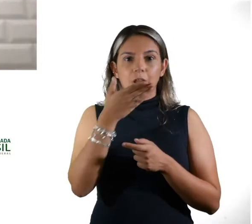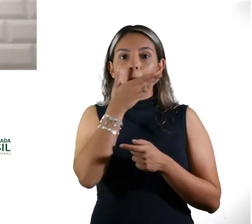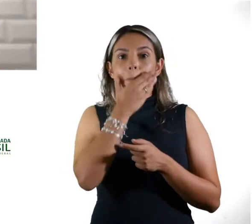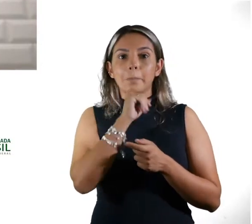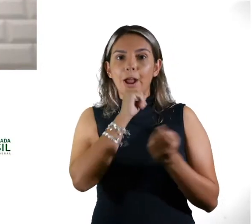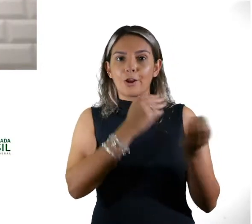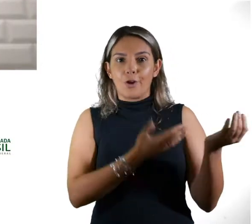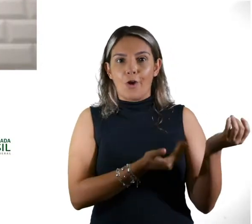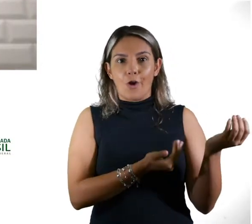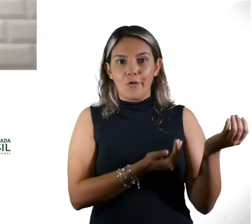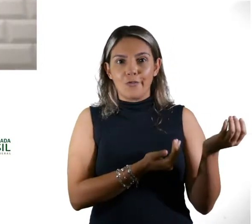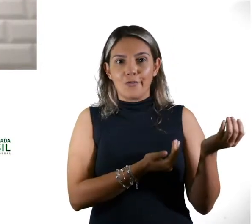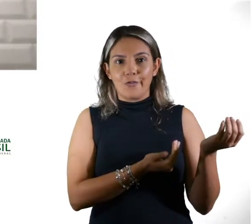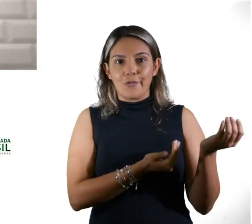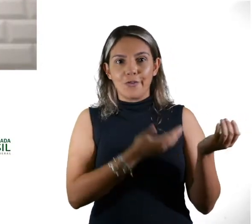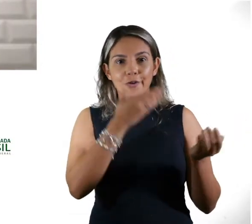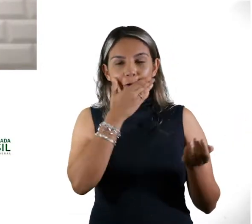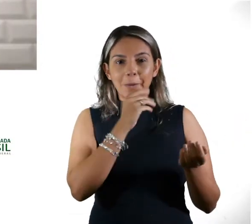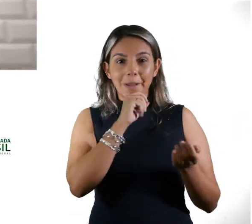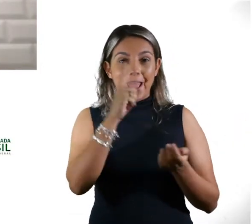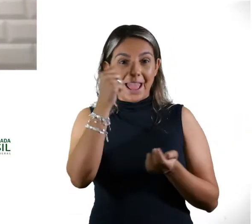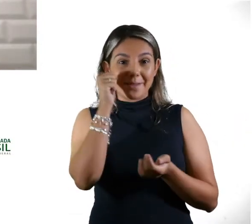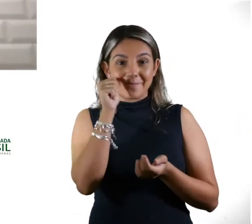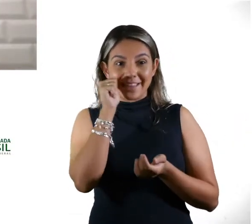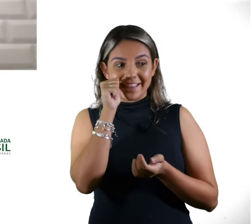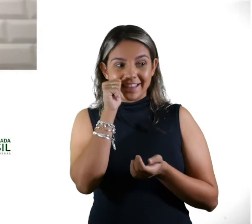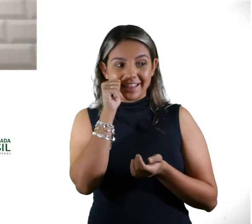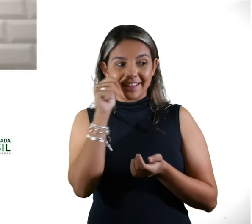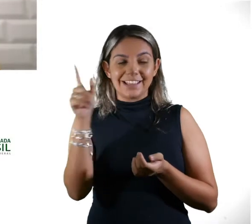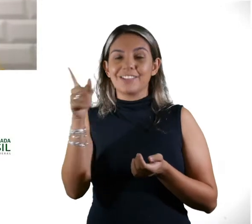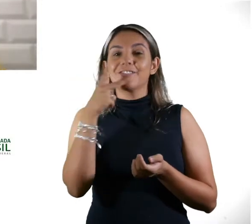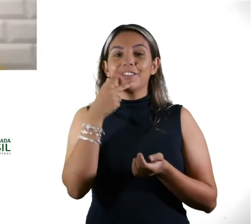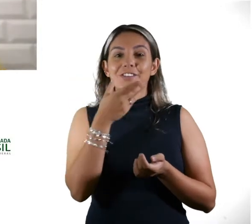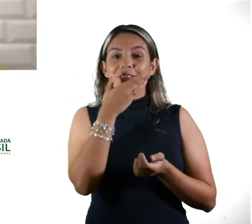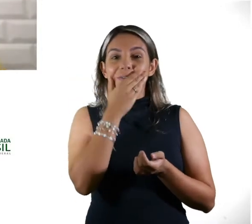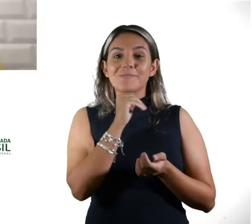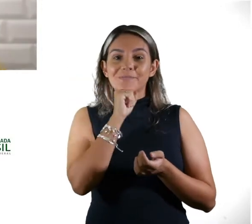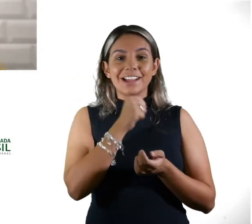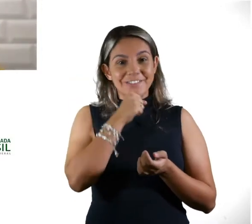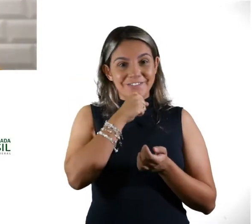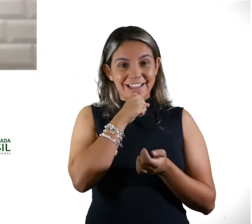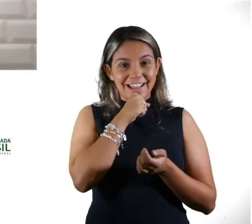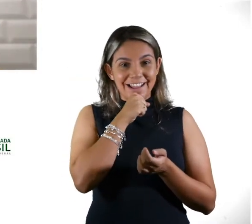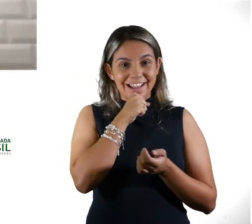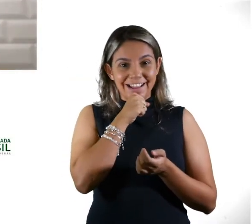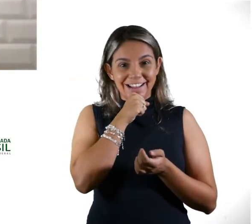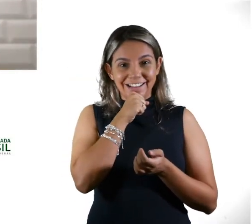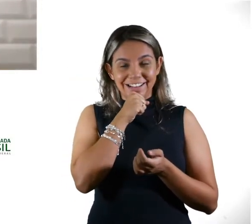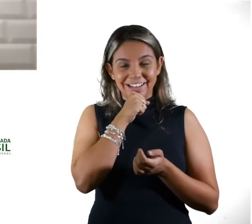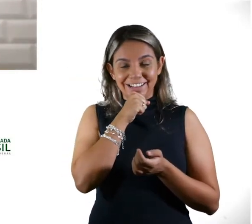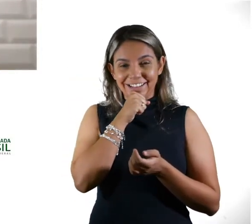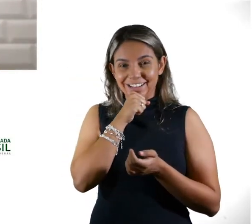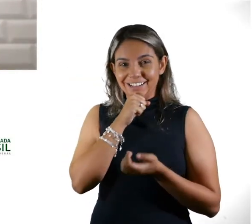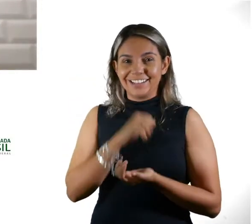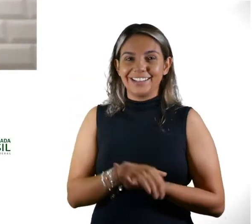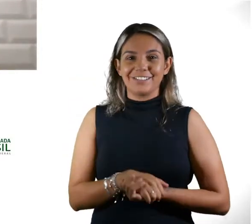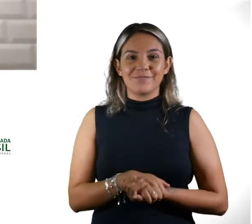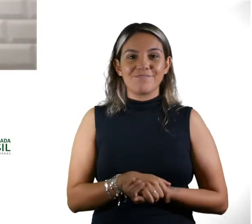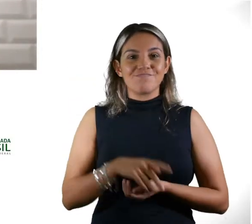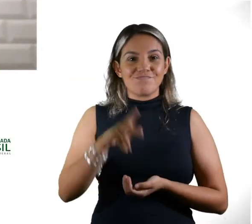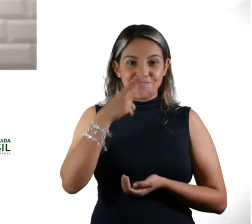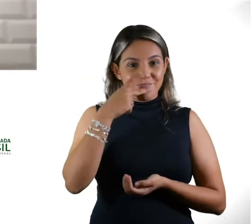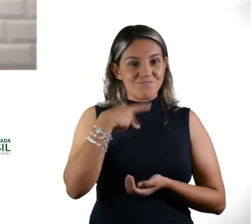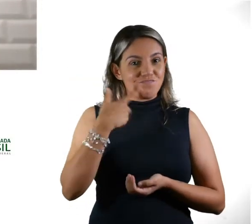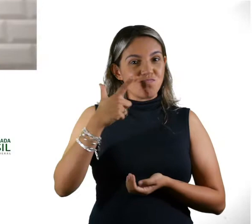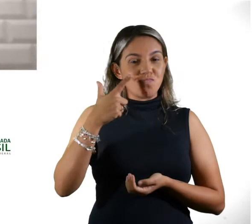né? Pai de uma maravilhosa menina. Você quer dizer um pai velho, né? Eu ia dizer isso, mas eu tenho filhos mais velhos. Eu sei que foi dizer...